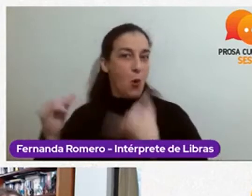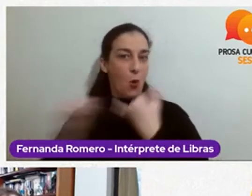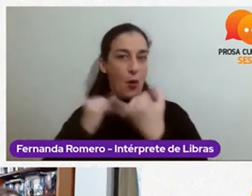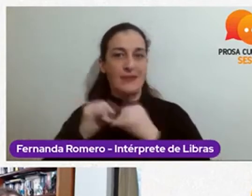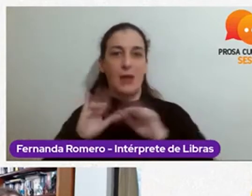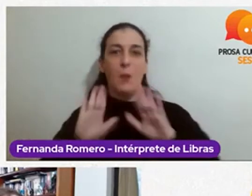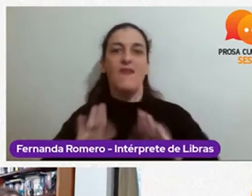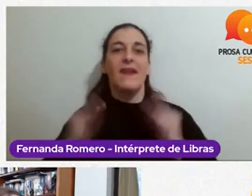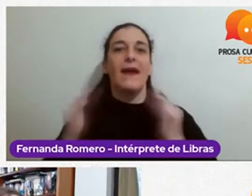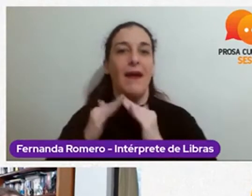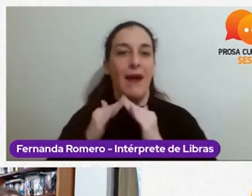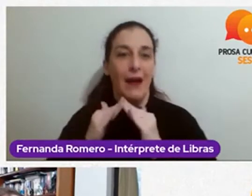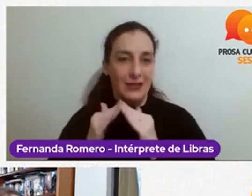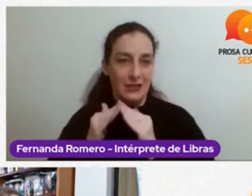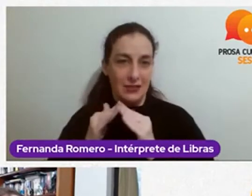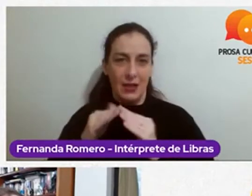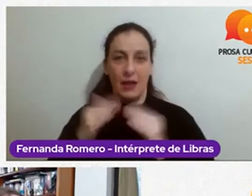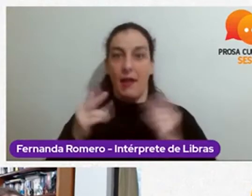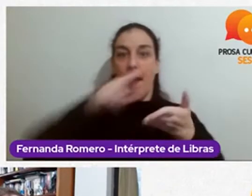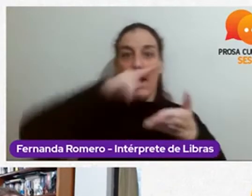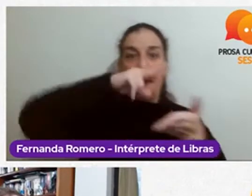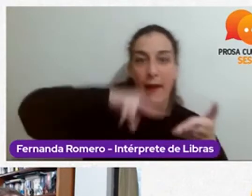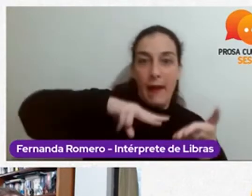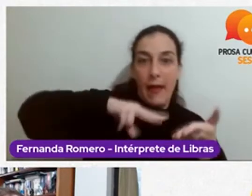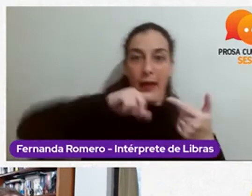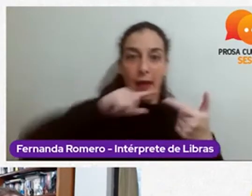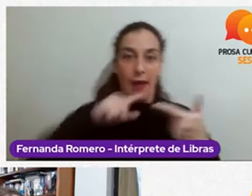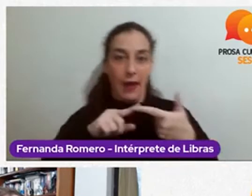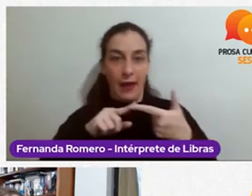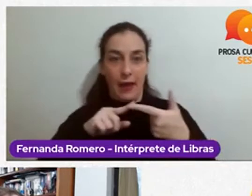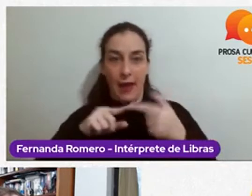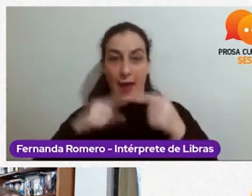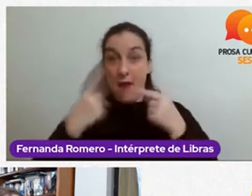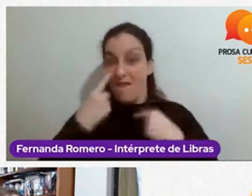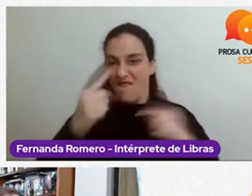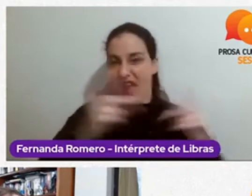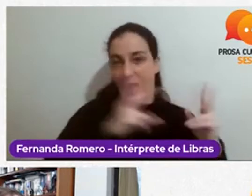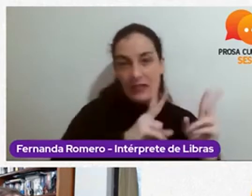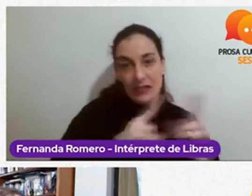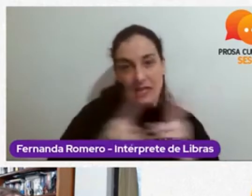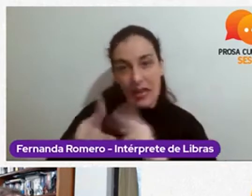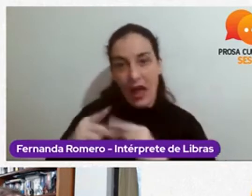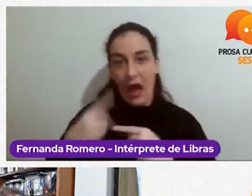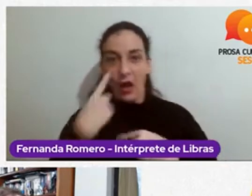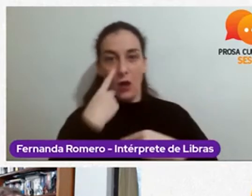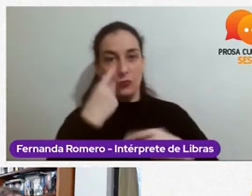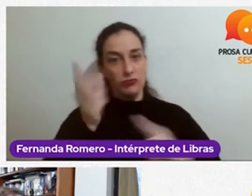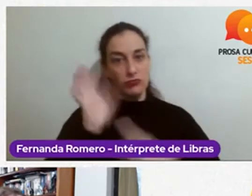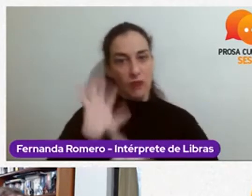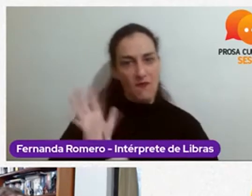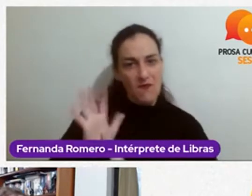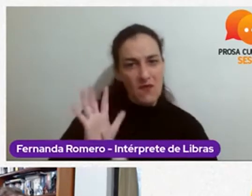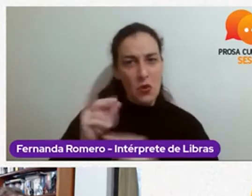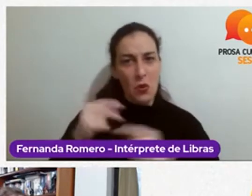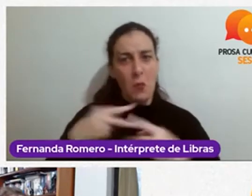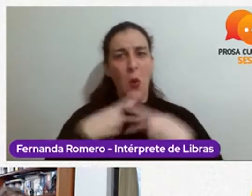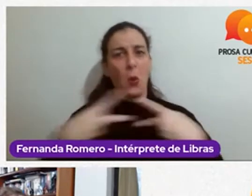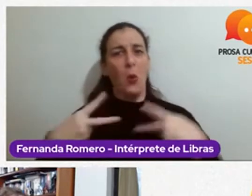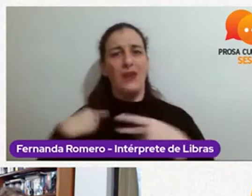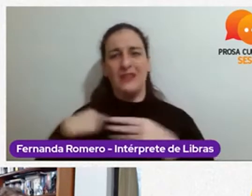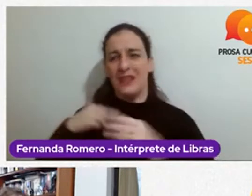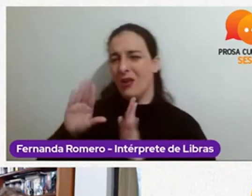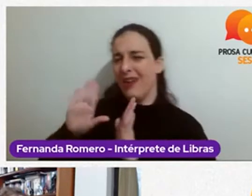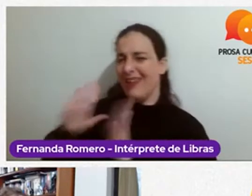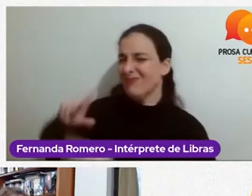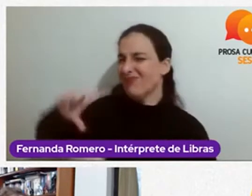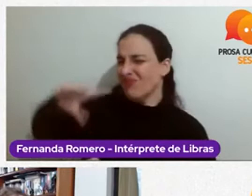em casa, de repente ler, de repente poder olhar a minha série, meu filme, aquilo que eu estava deixando já há muito tempo para fazer, né? E o